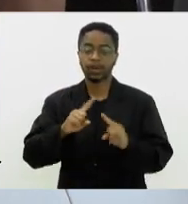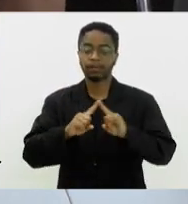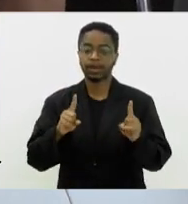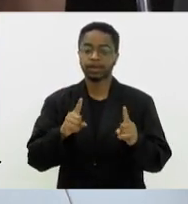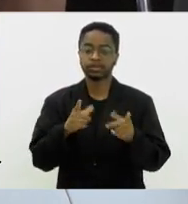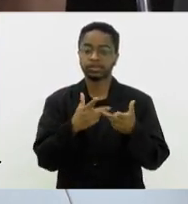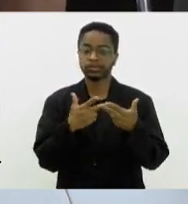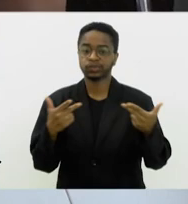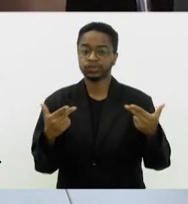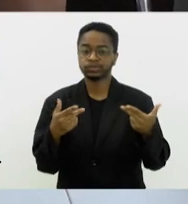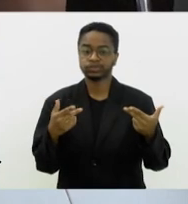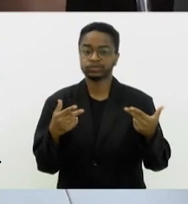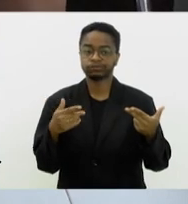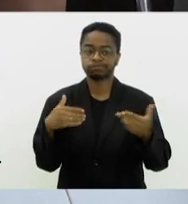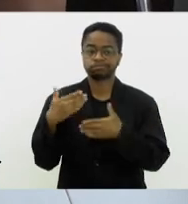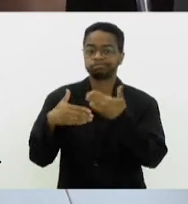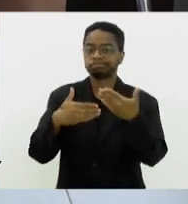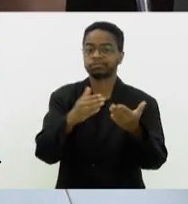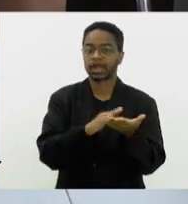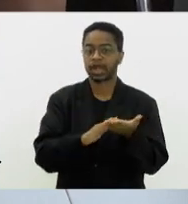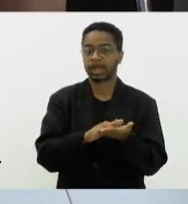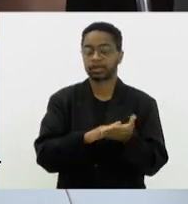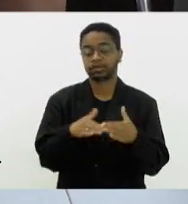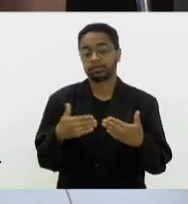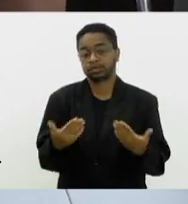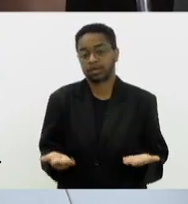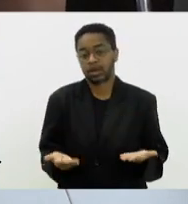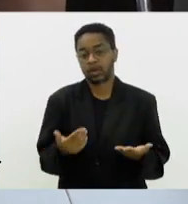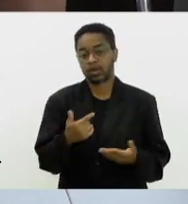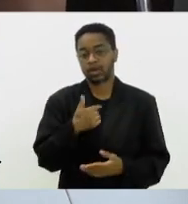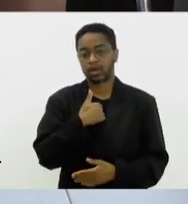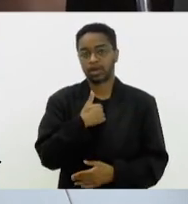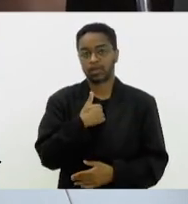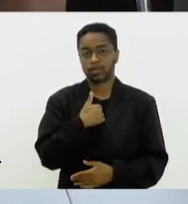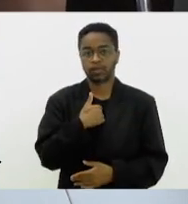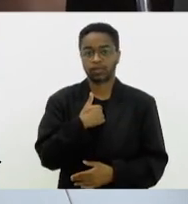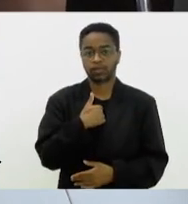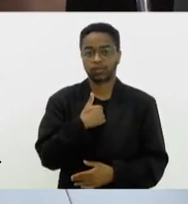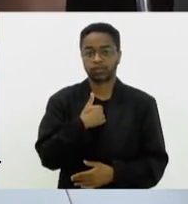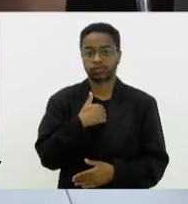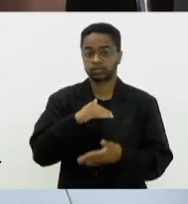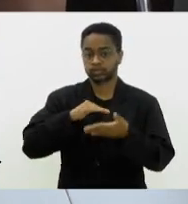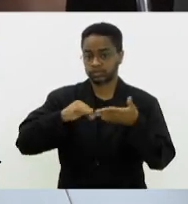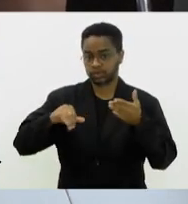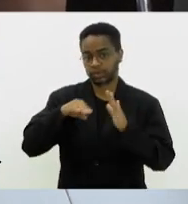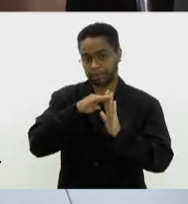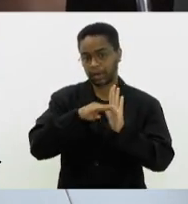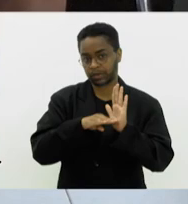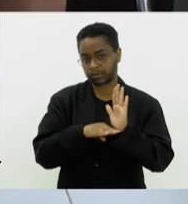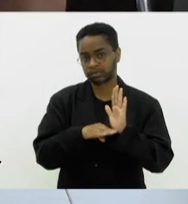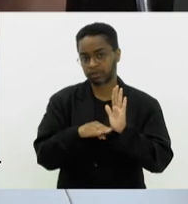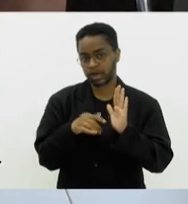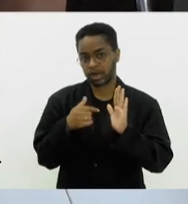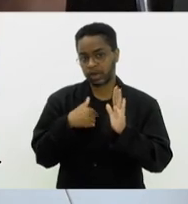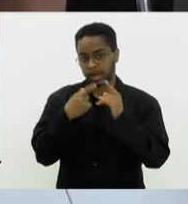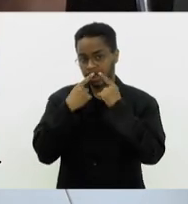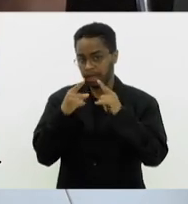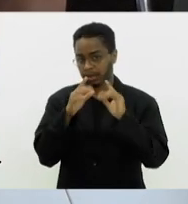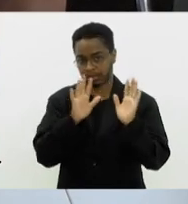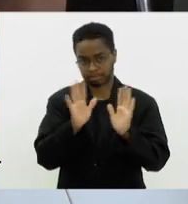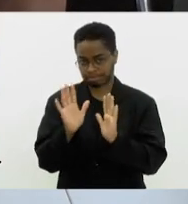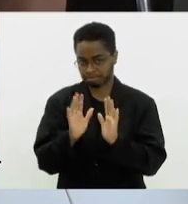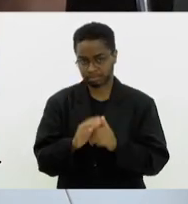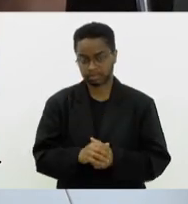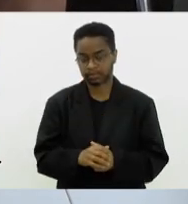não acontecem. Né? Então, eu não estou retirado de pauta, está retirado, eu não estou contestando a retirada de